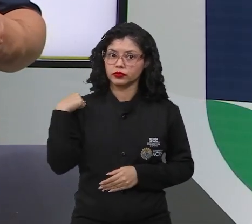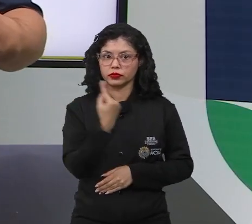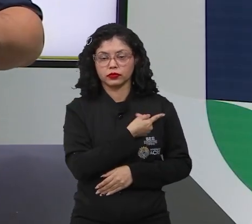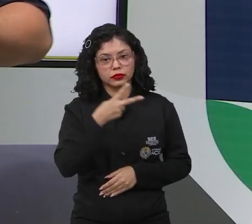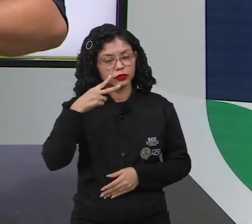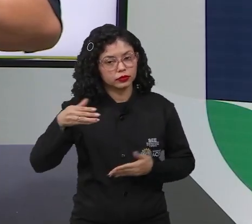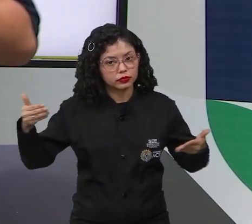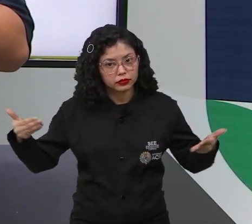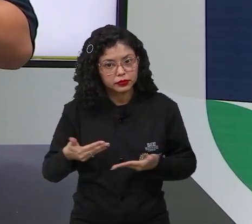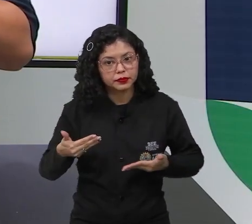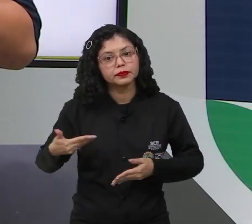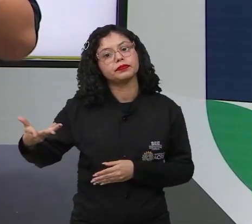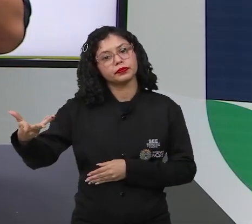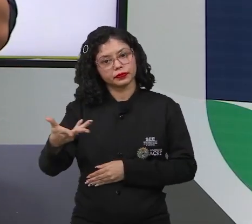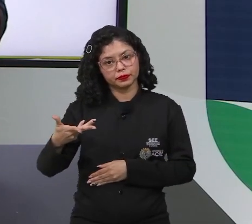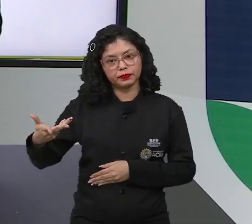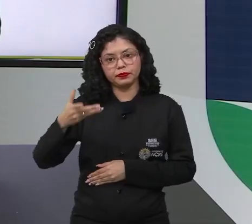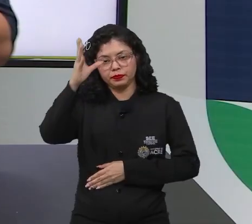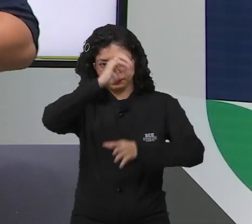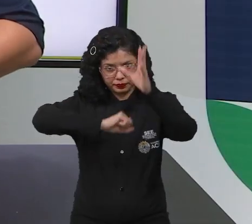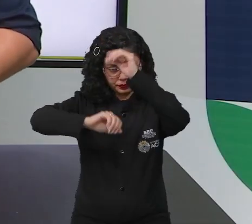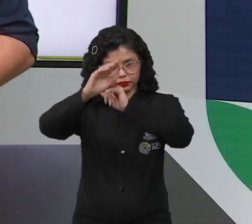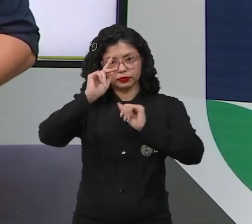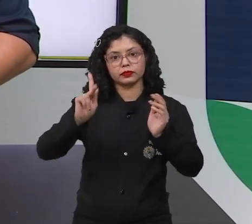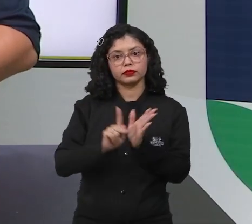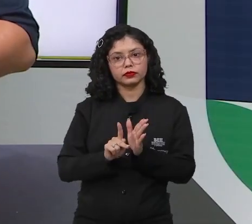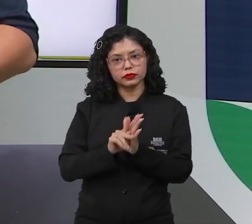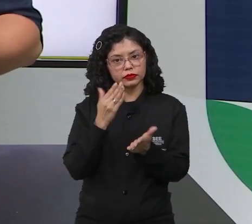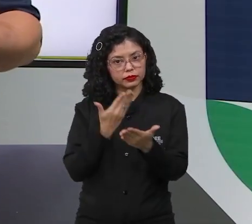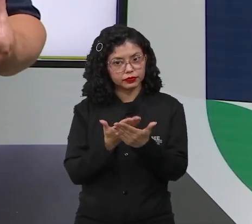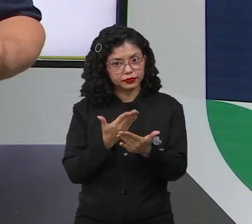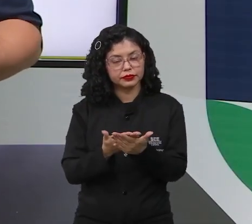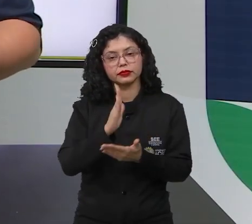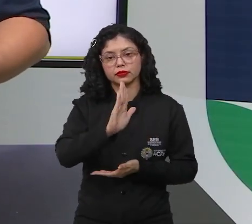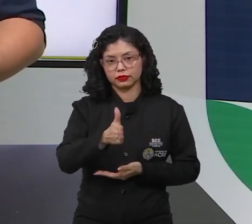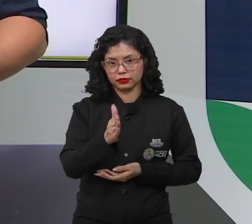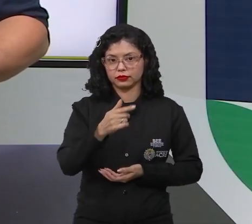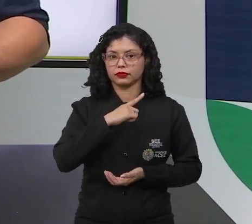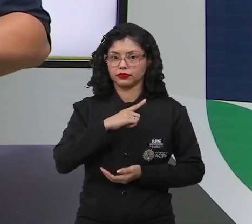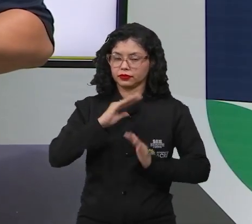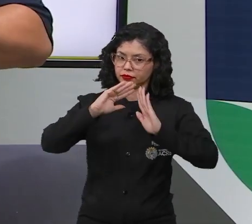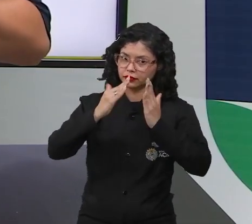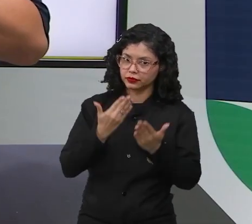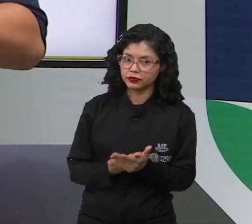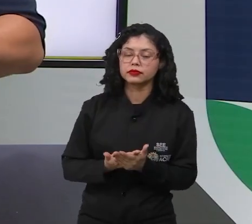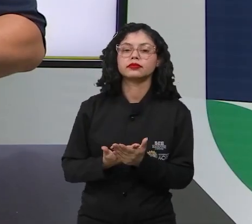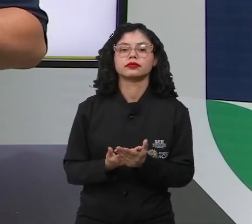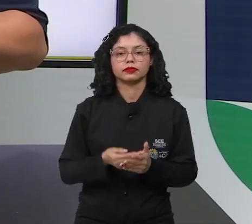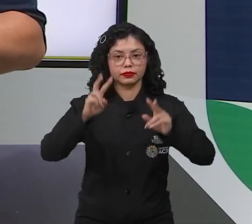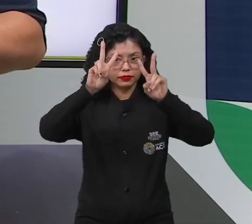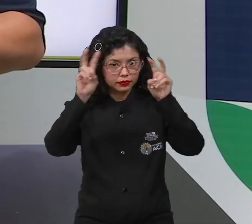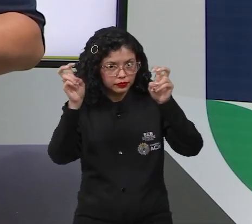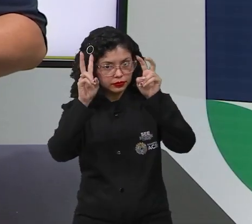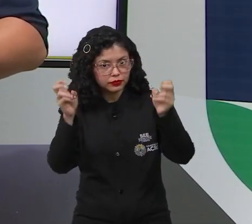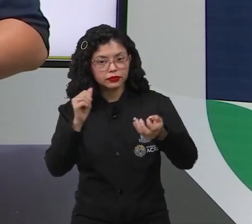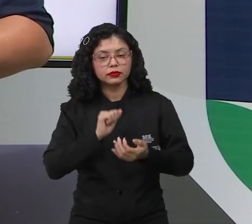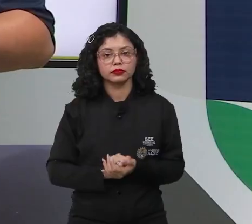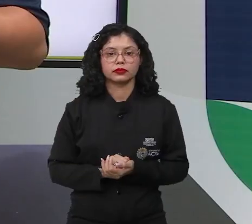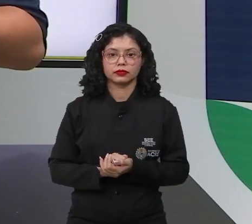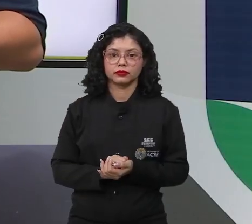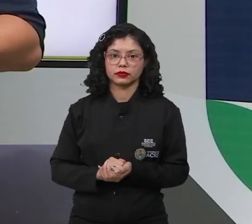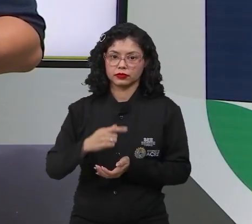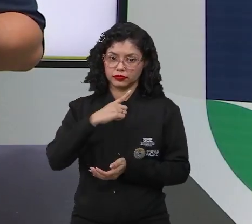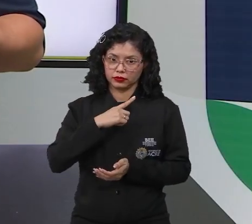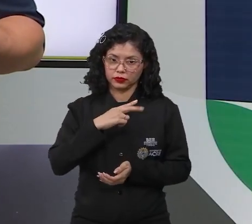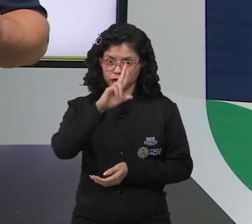vimos hoje, com base nos seus conhecimentos, nas aulas que você já teve aí pela escola sobre esse tema, tá?